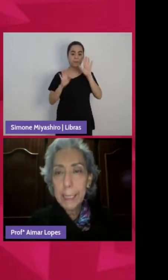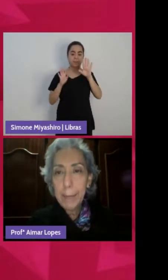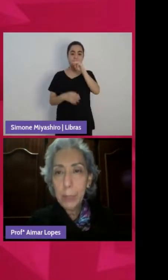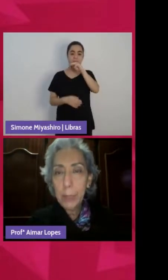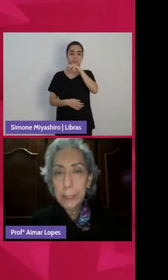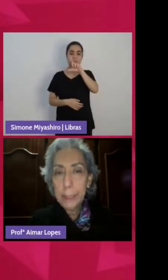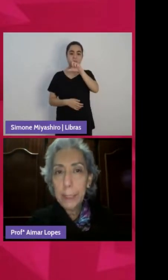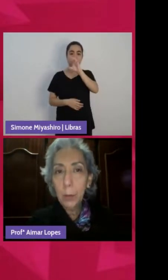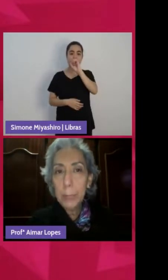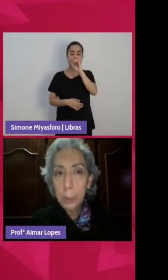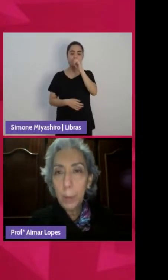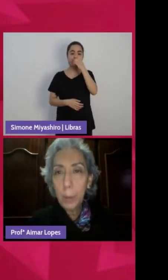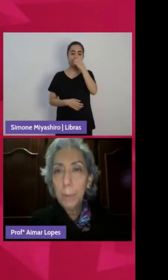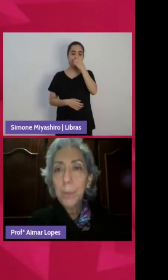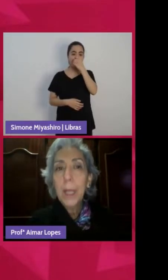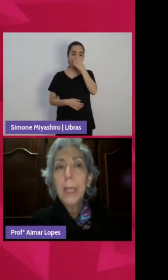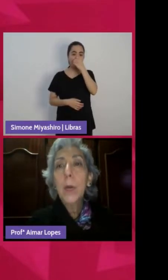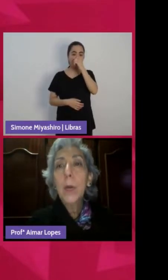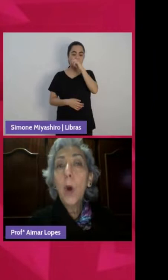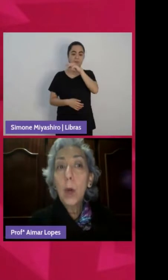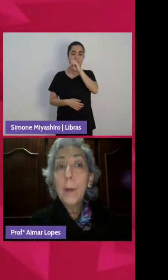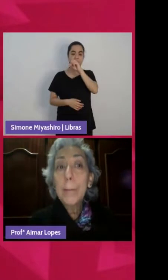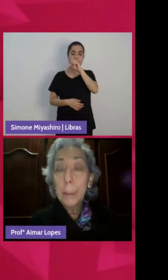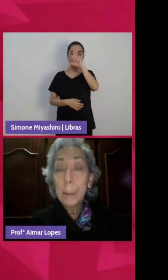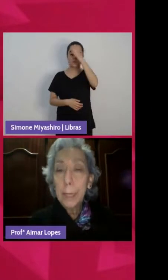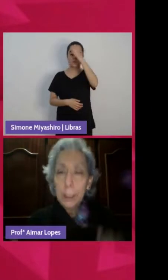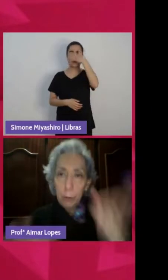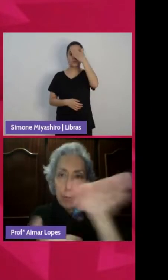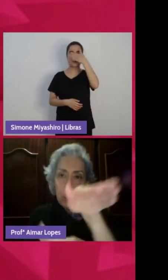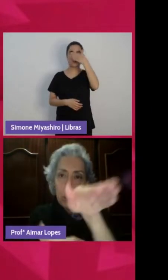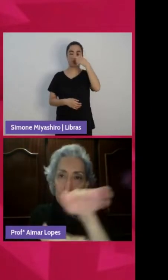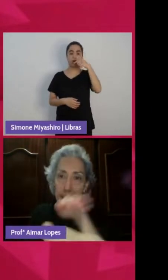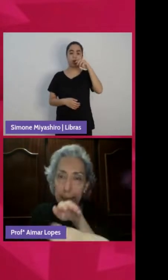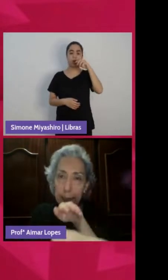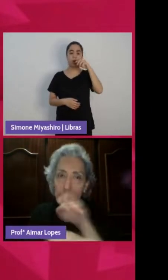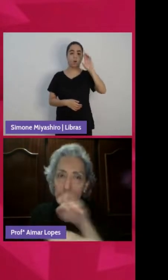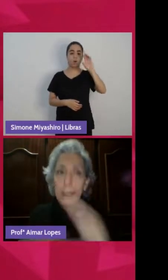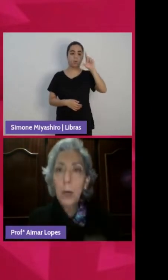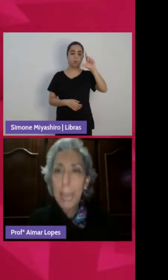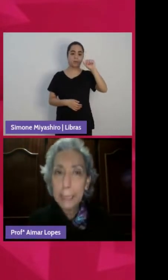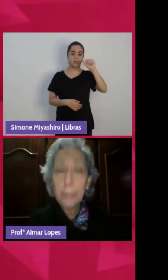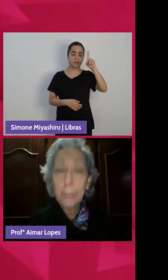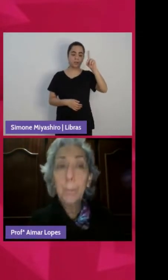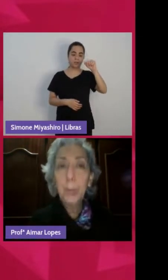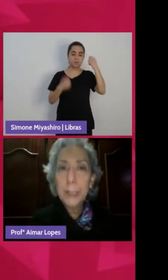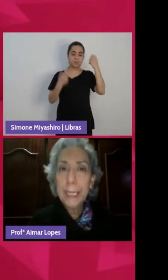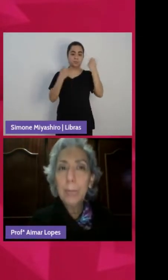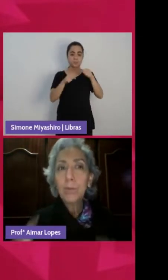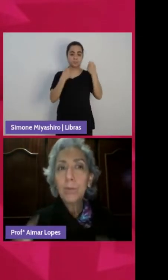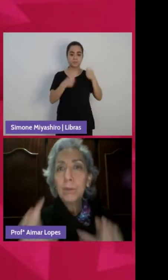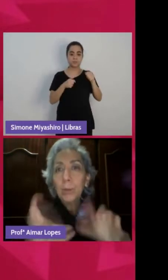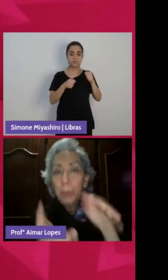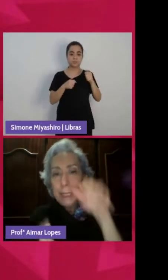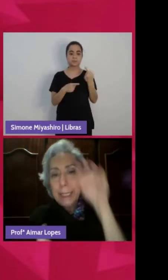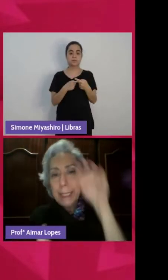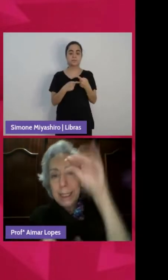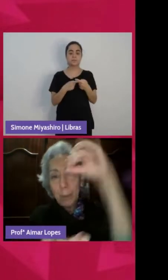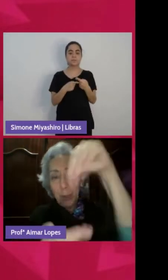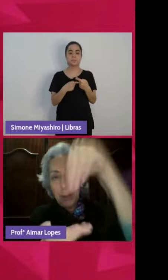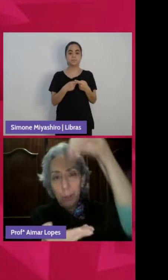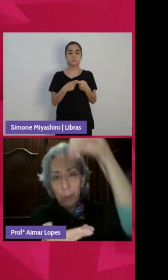na médio-lateral oblíqua, eu rolo a mama, eu faço incidência mama rolada. Por quê?